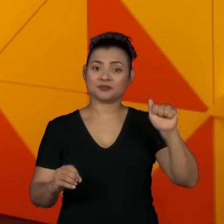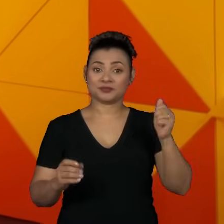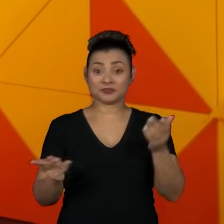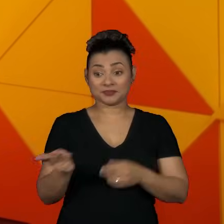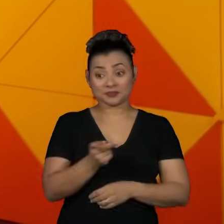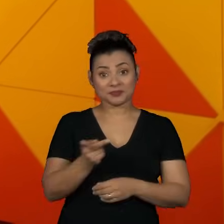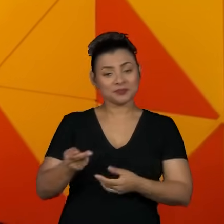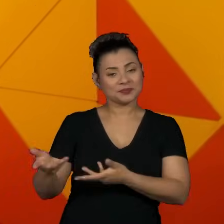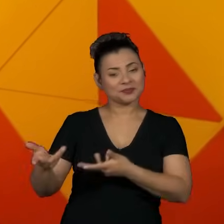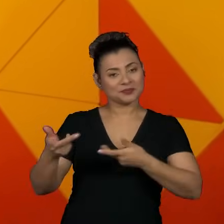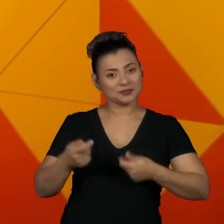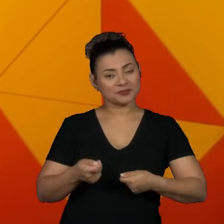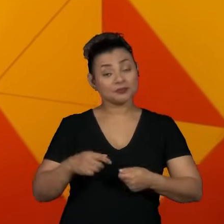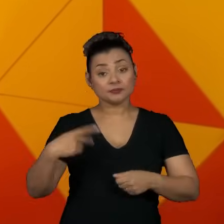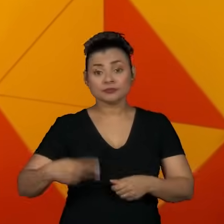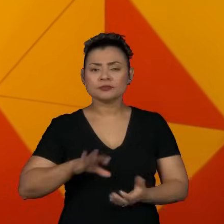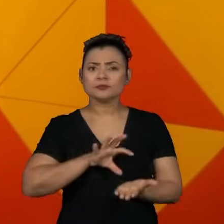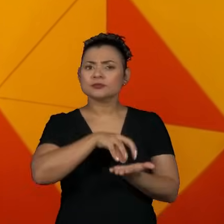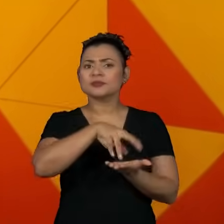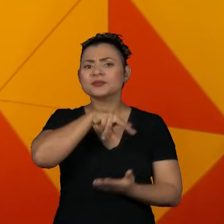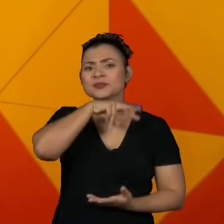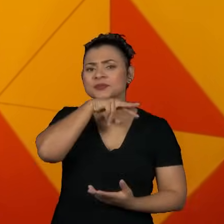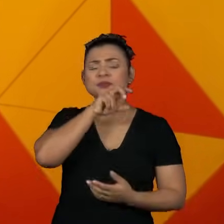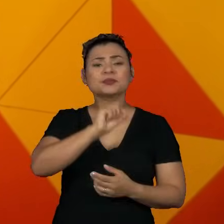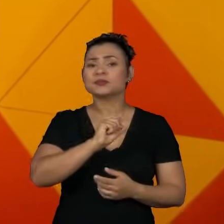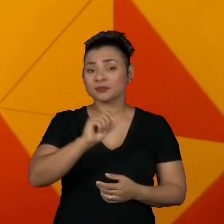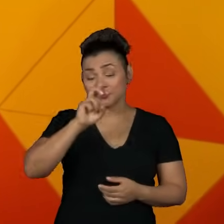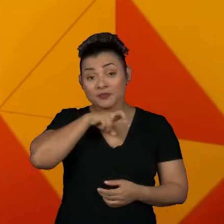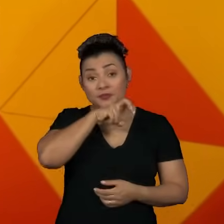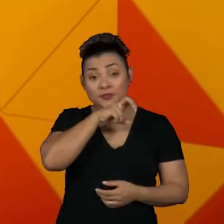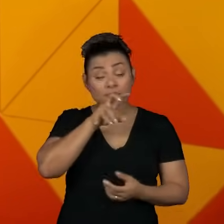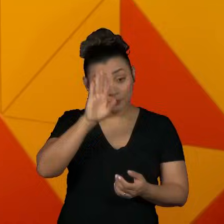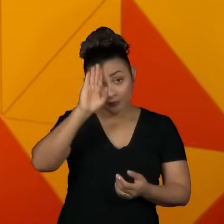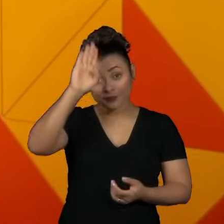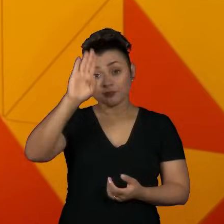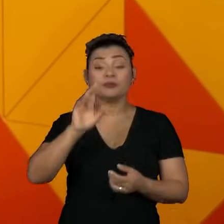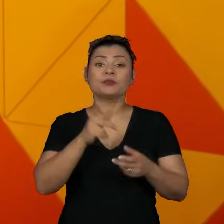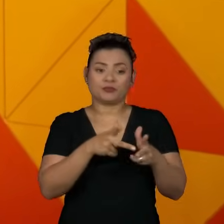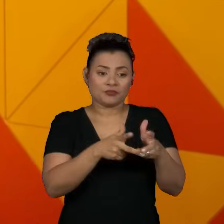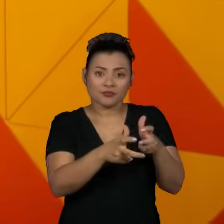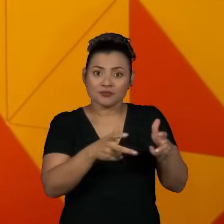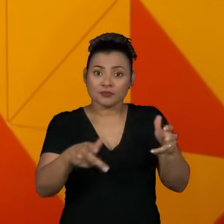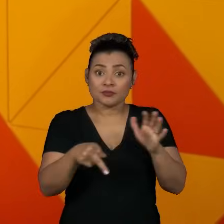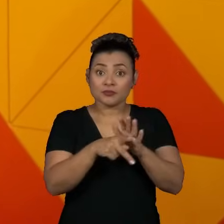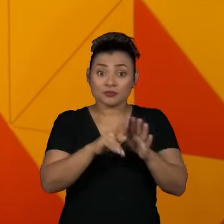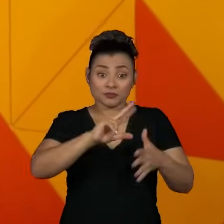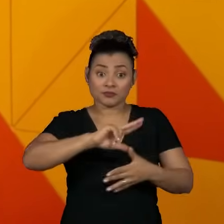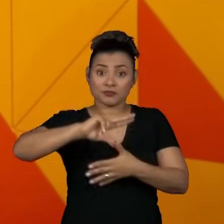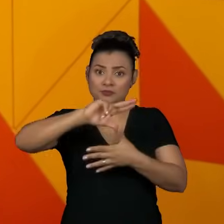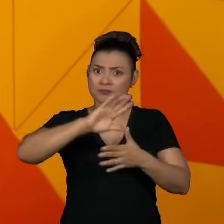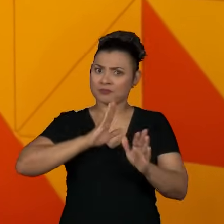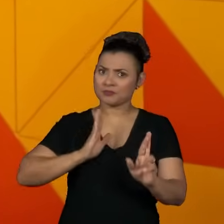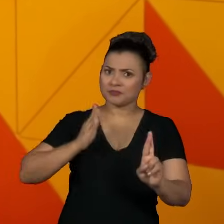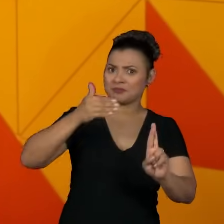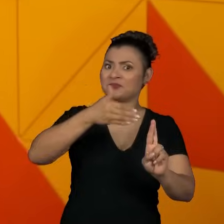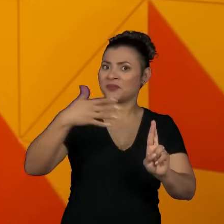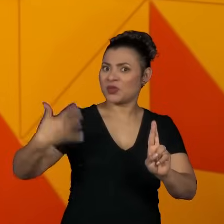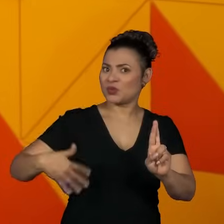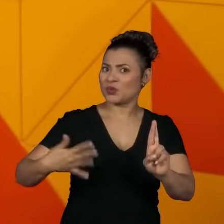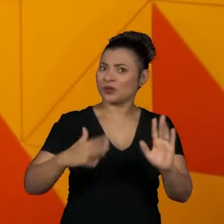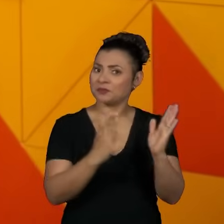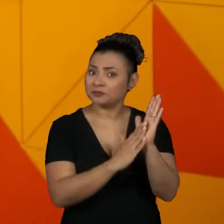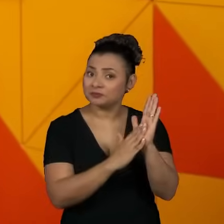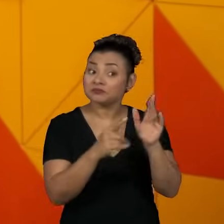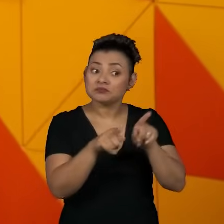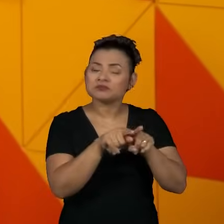Instituto Butantan, aqui em São Paulo, é reconhecido como o maior produtor de vacinas e soros da América Latina. Nós devemos a ele, inclusive,